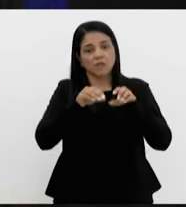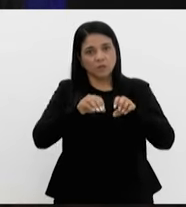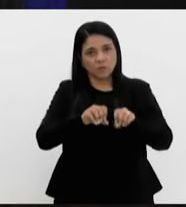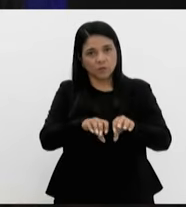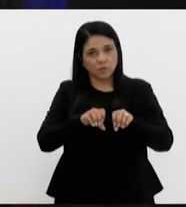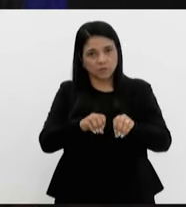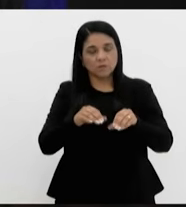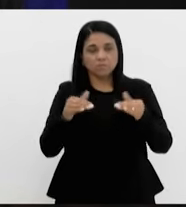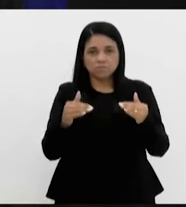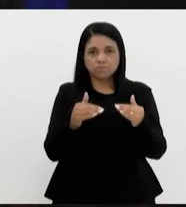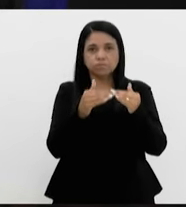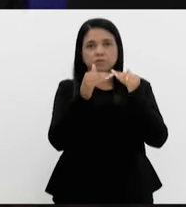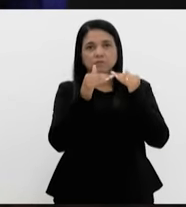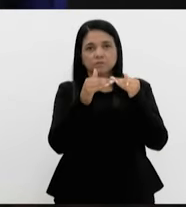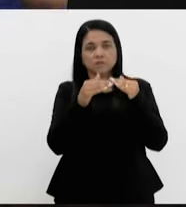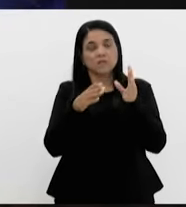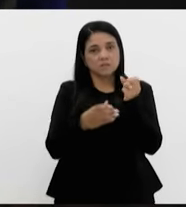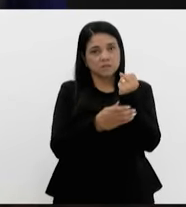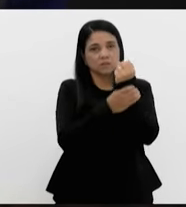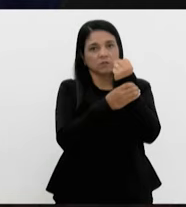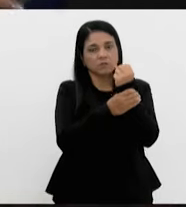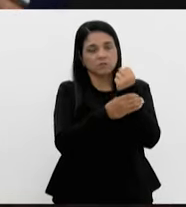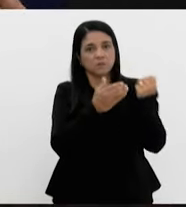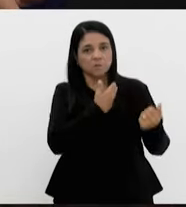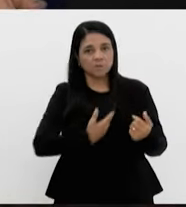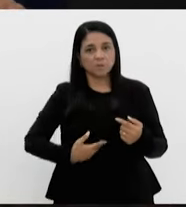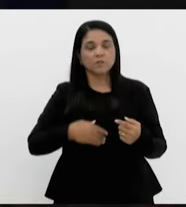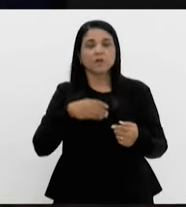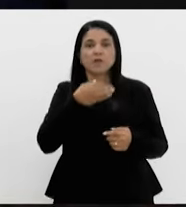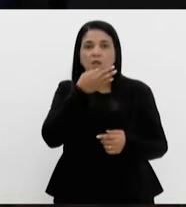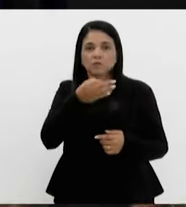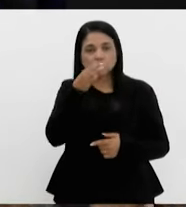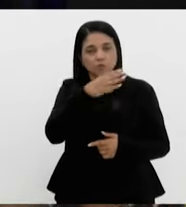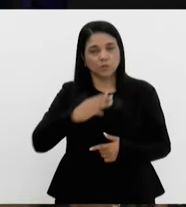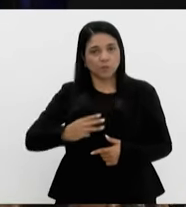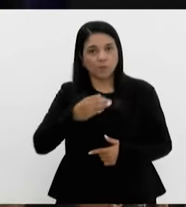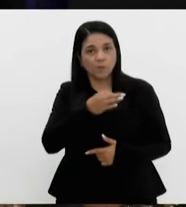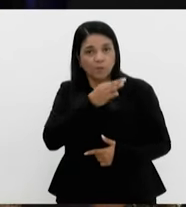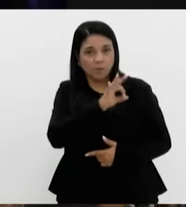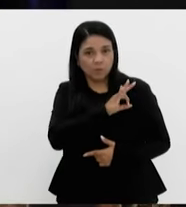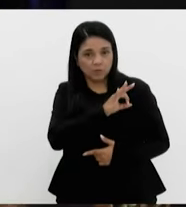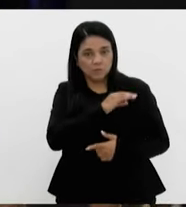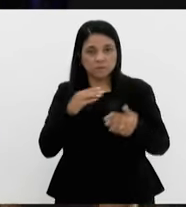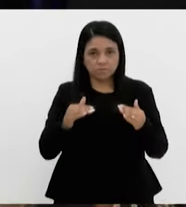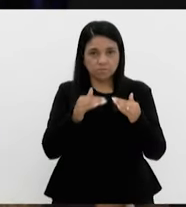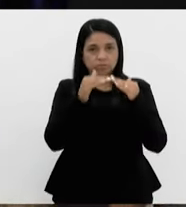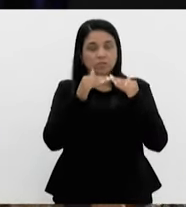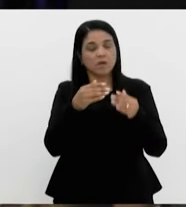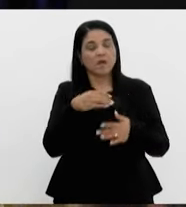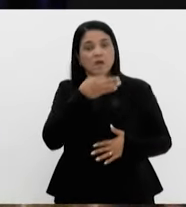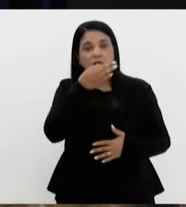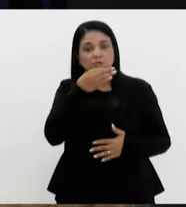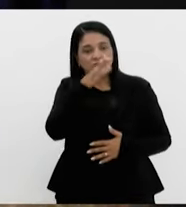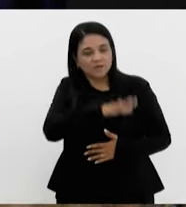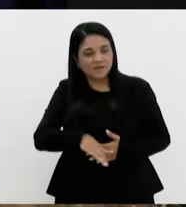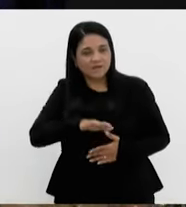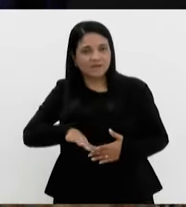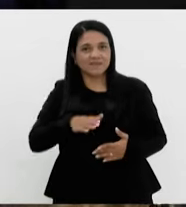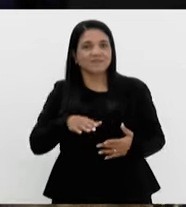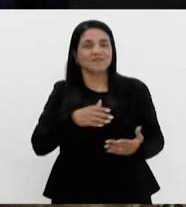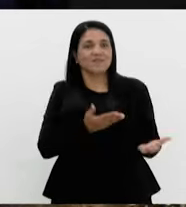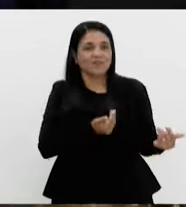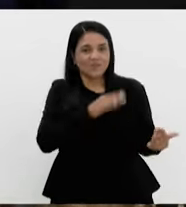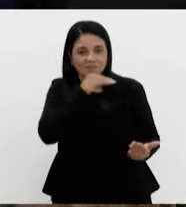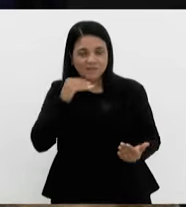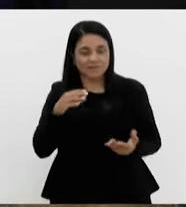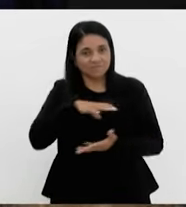Educação favorável, Segurança Pública e Assuntos de Polícia favorável, Assuntos da Criança, do Adolescente e do Idoso favorável